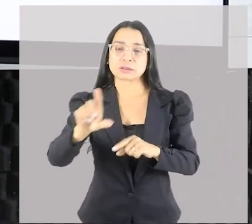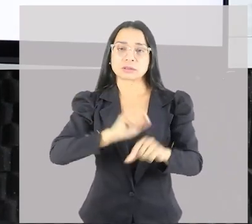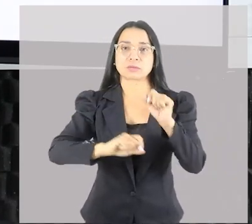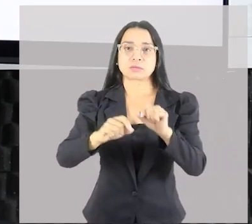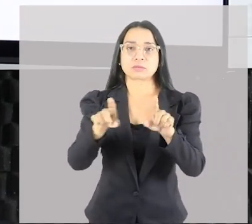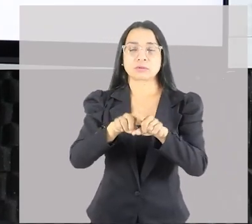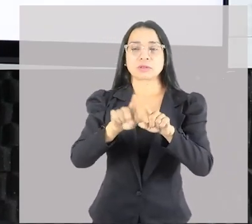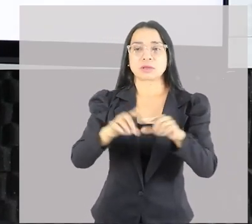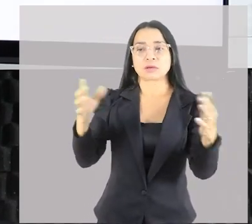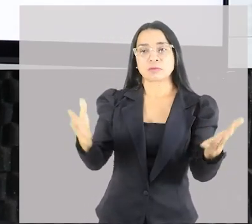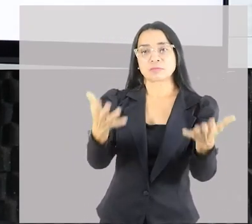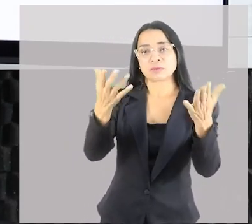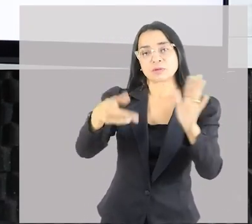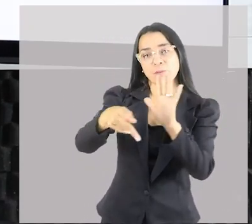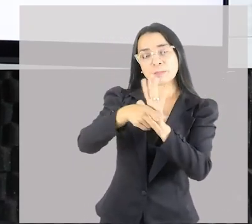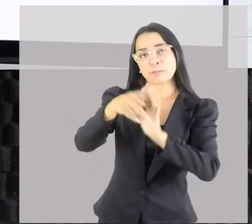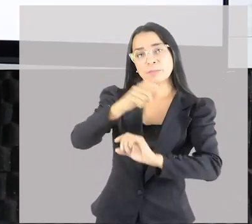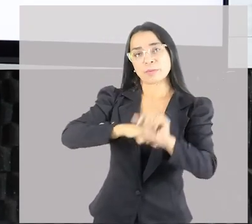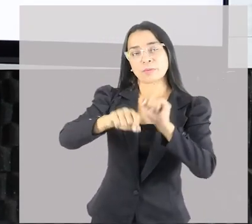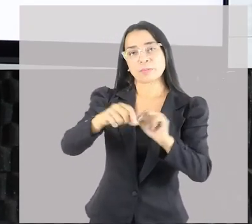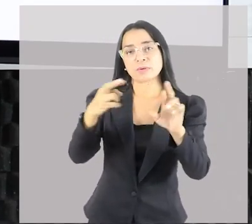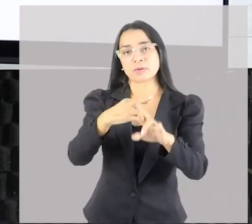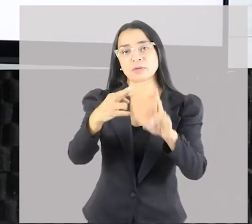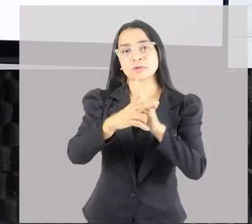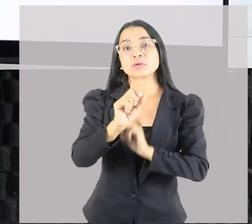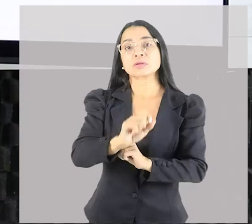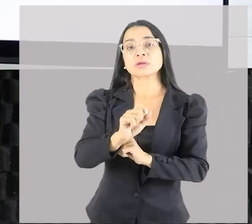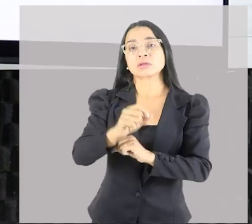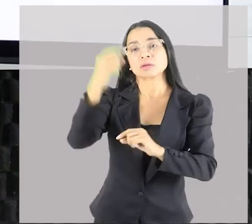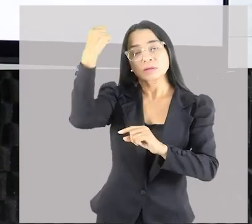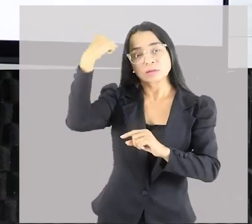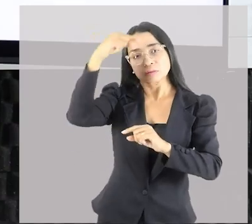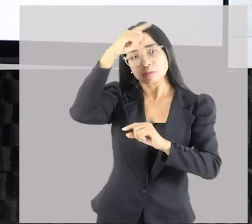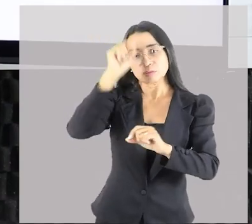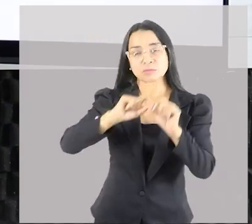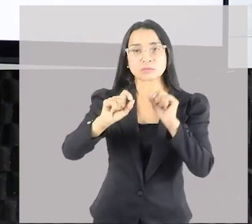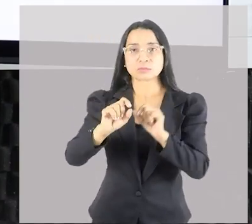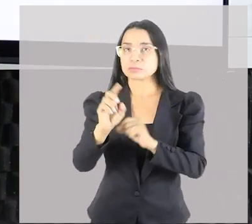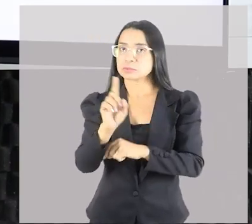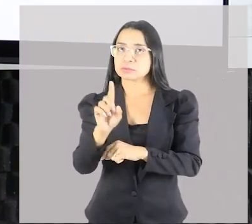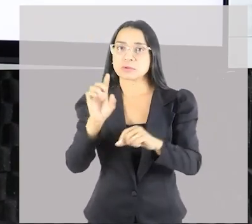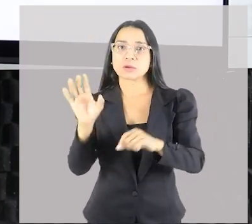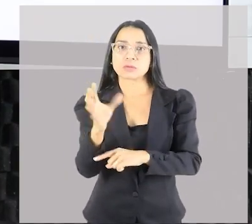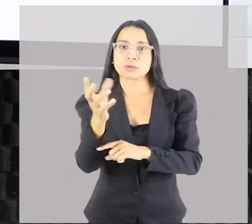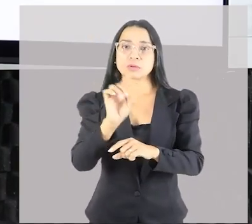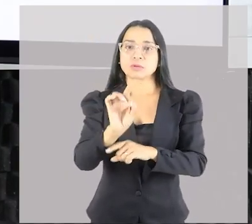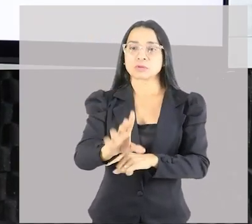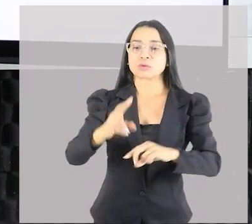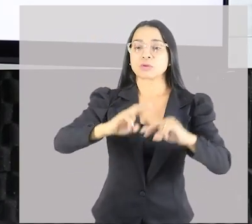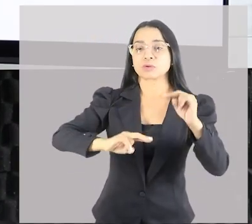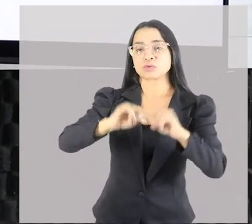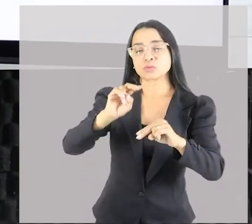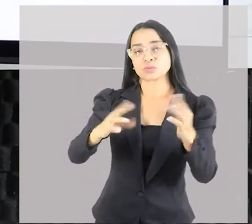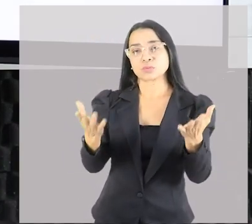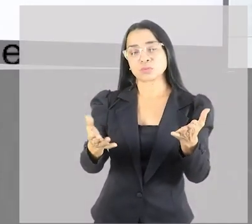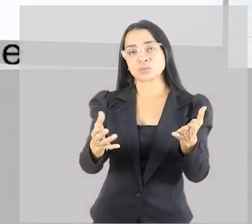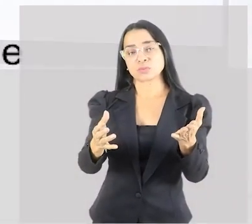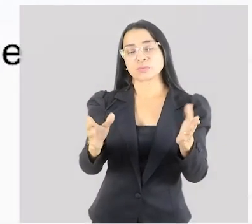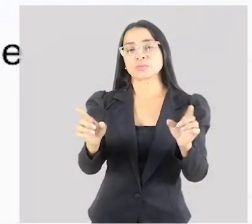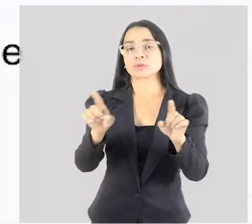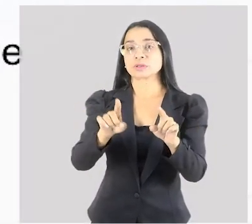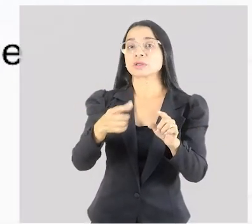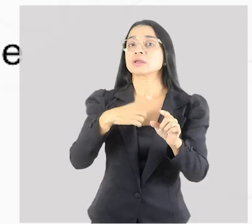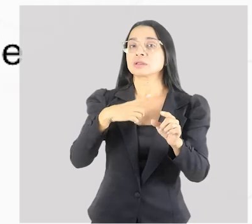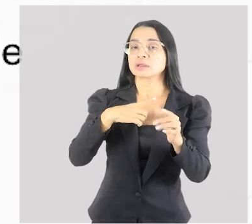que não acontece somente no mês de junho, o junho é culminância. Você tem o antes e o depois também.